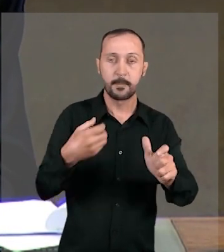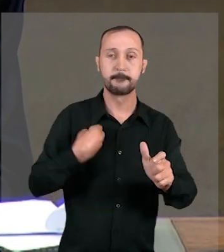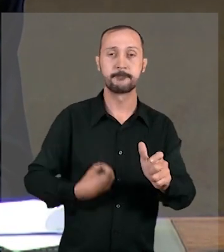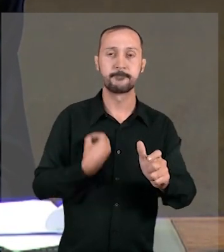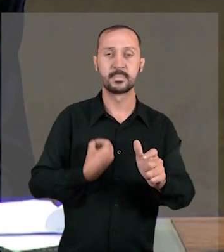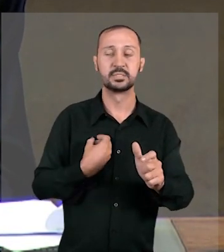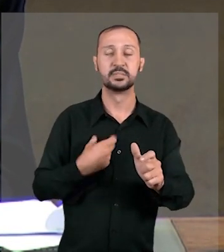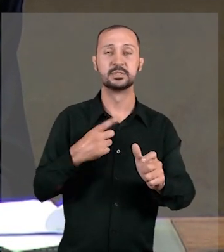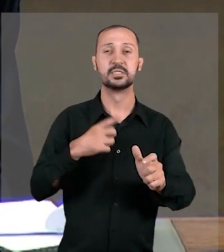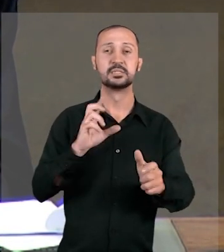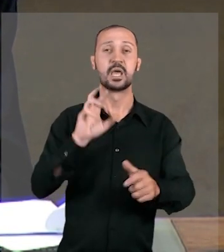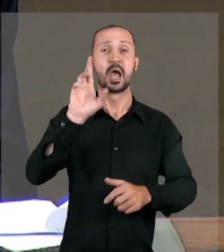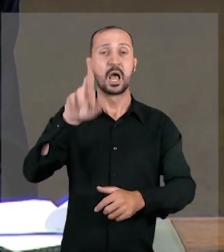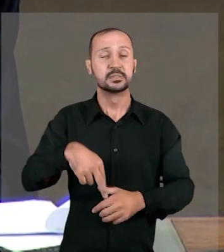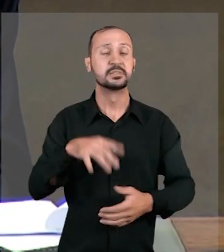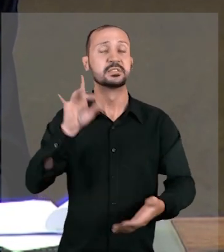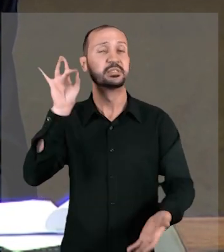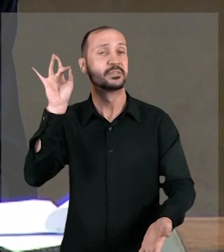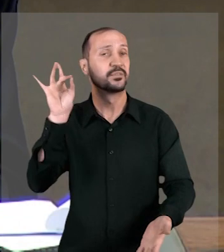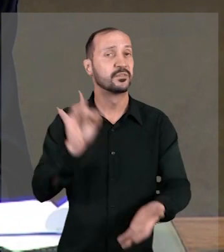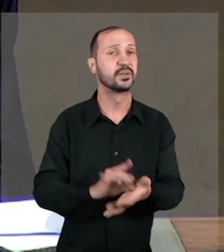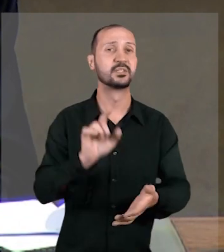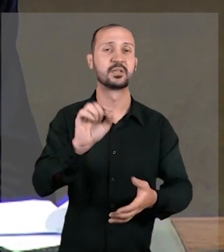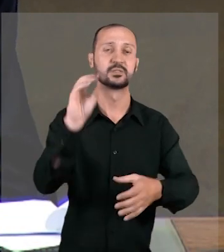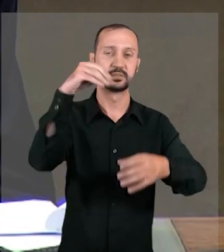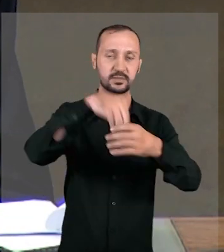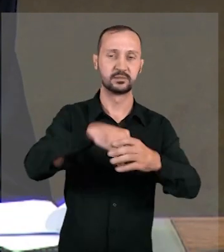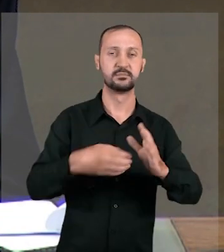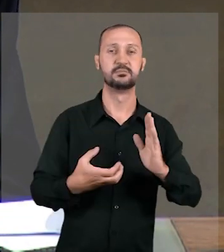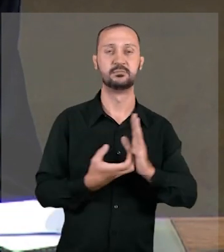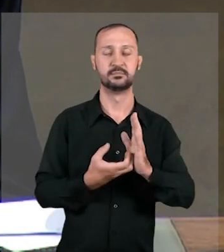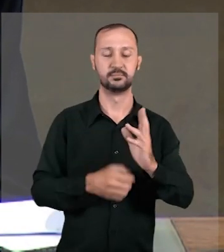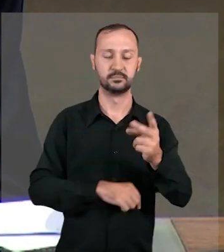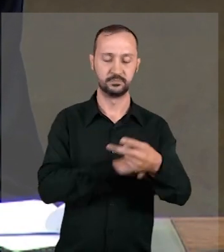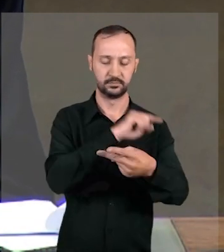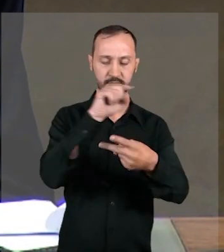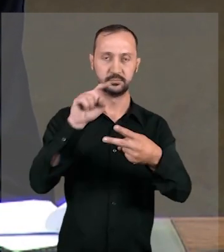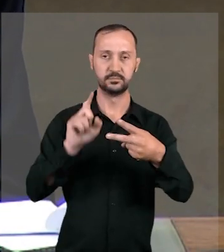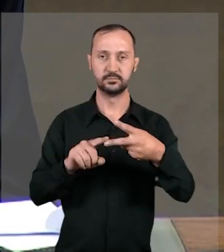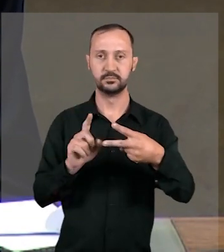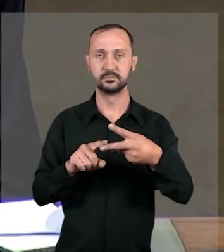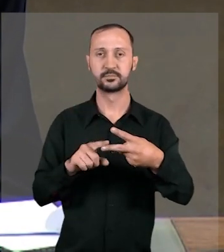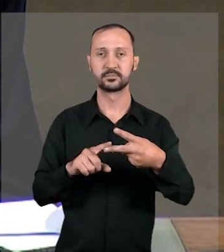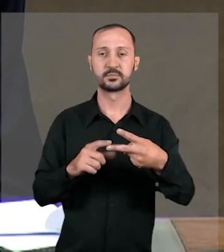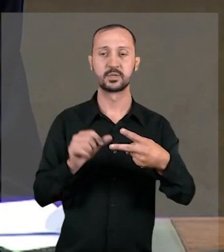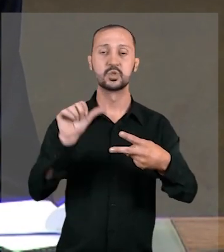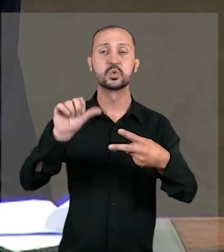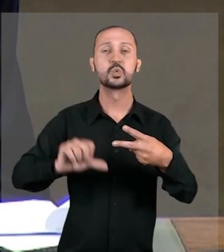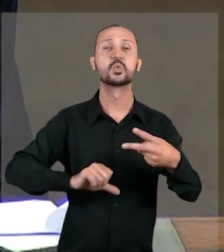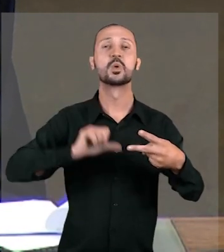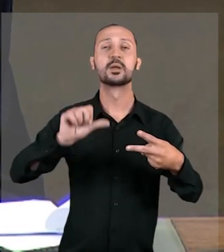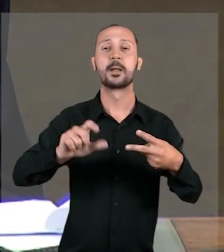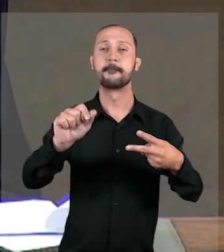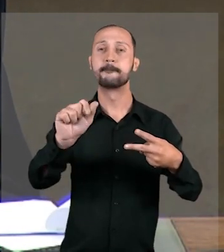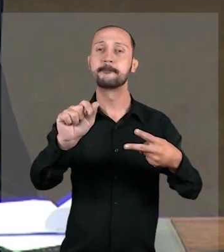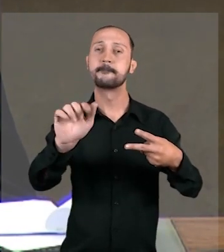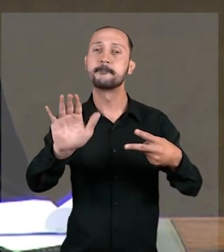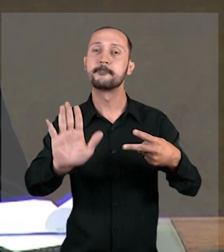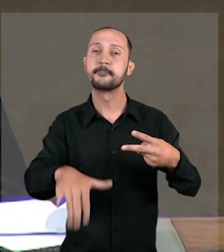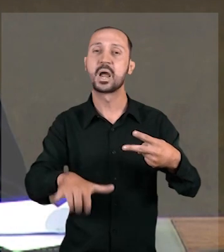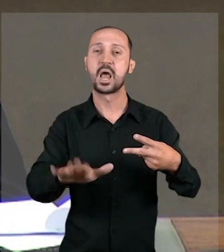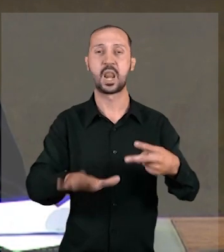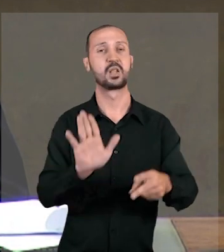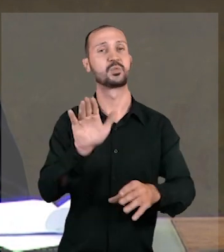a legitimidade democrática do Congresso. O segundo deve ser baratear o custo